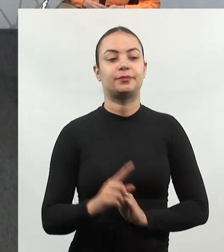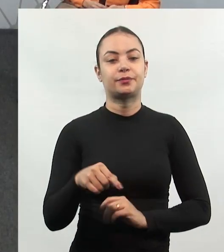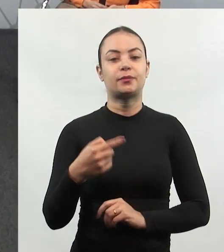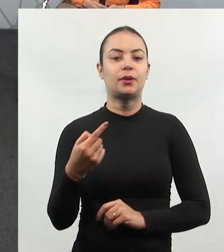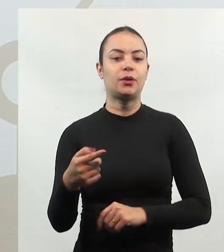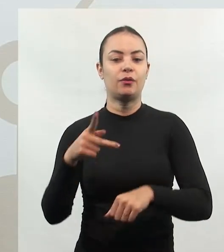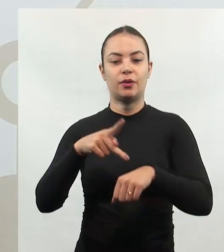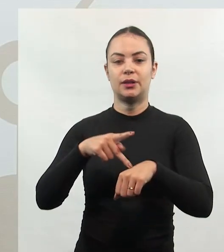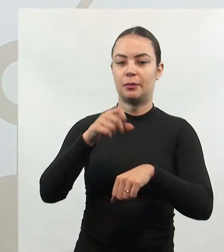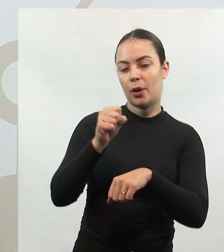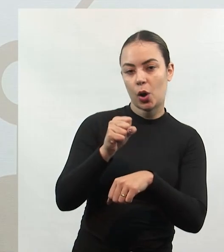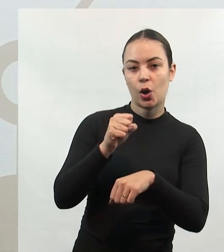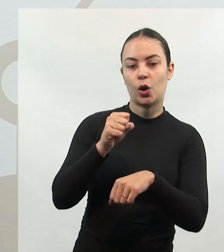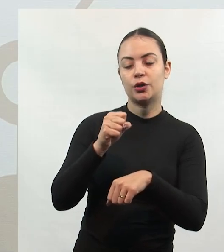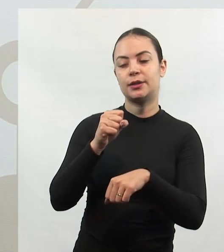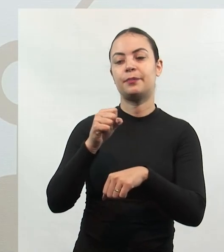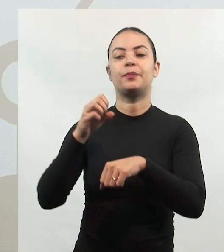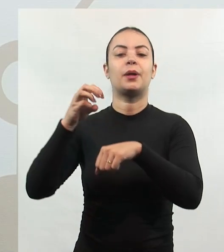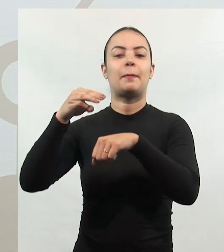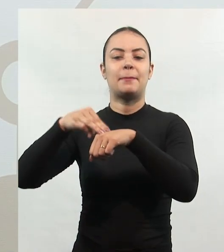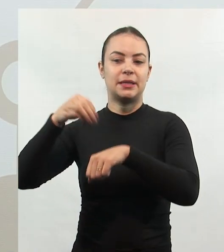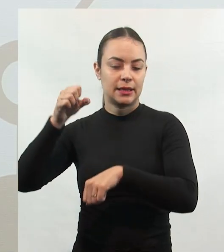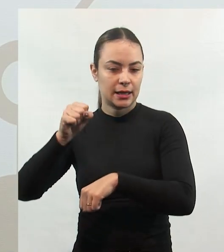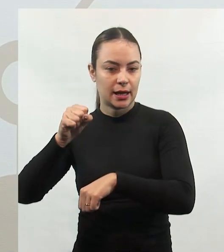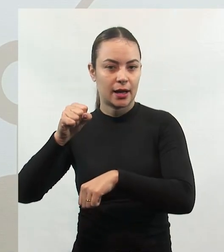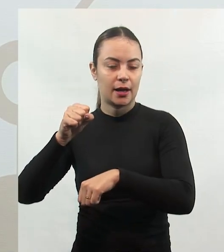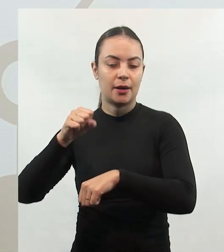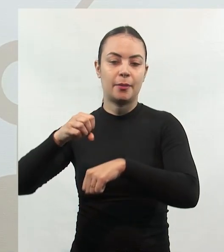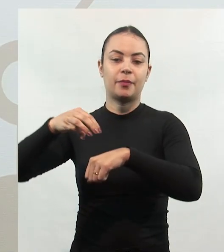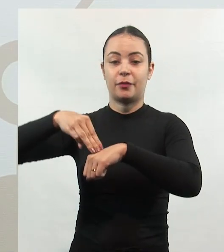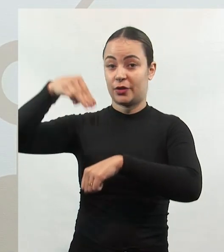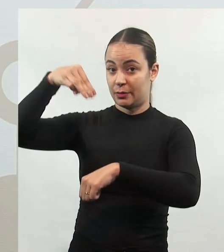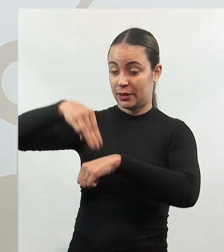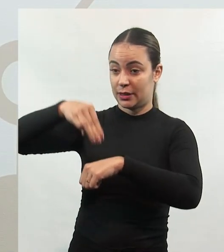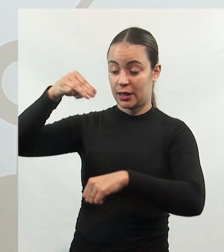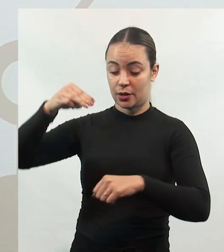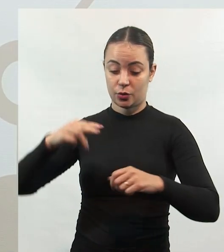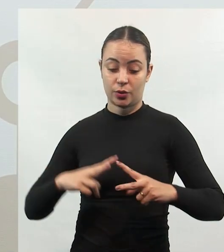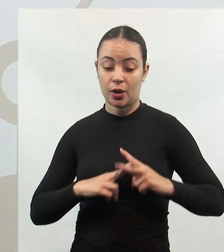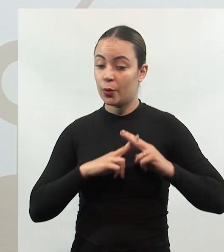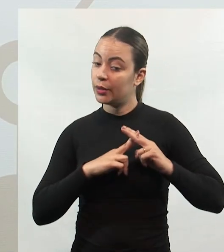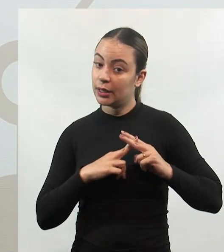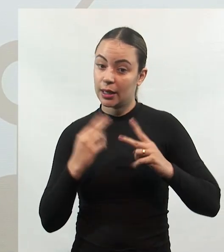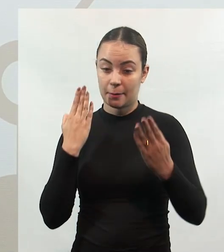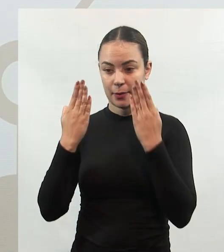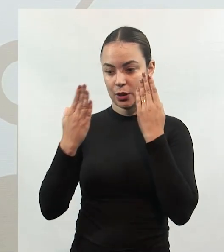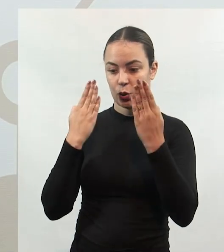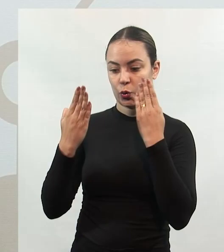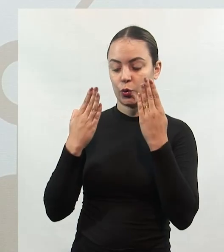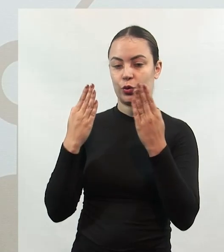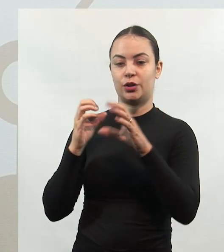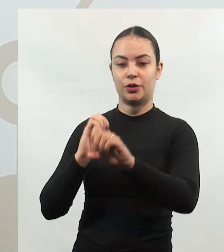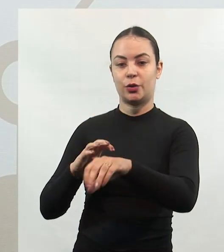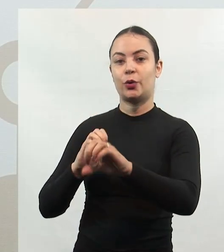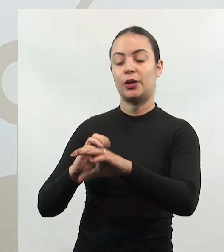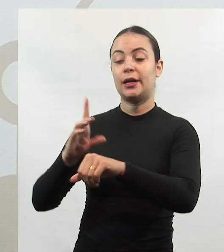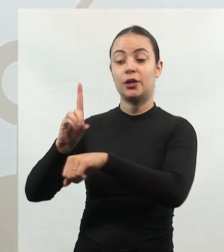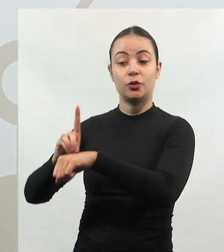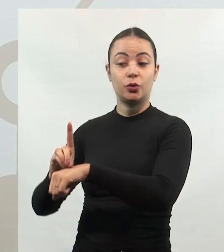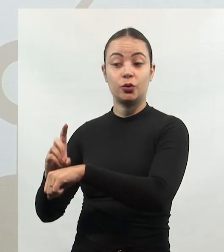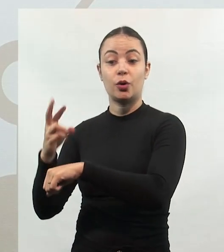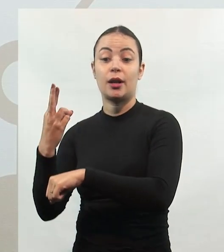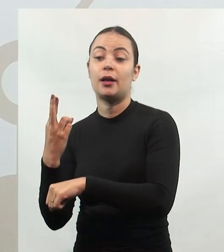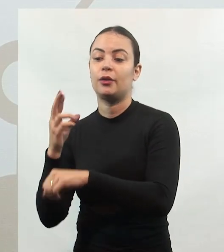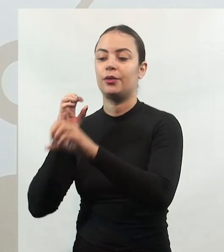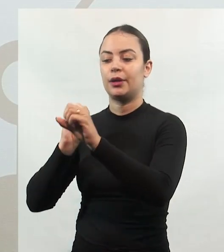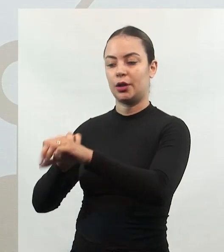professores, realmente a gente já sai e já tem trabalho, né? Então, já comecei a dar aula e comecei a estudar inglês num cursinho,